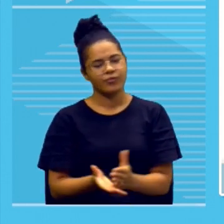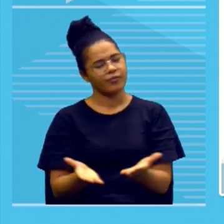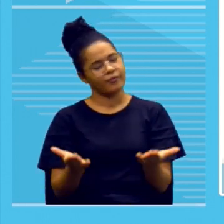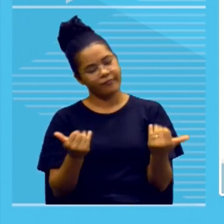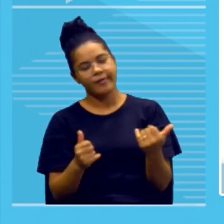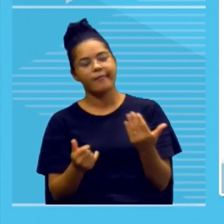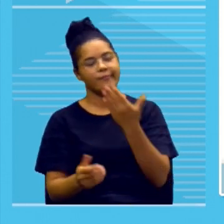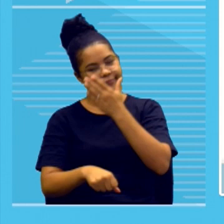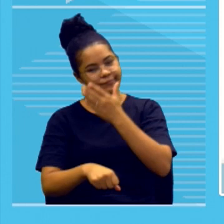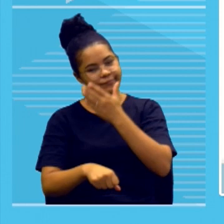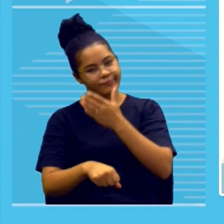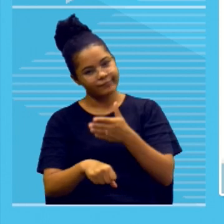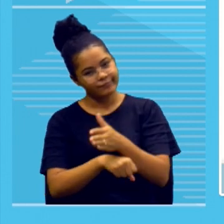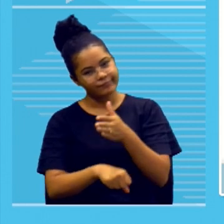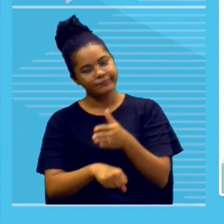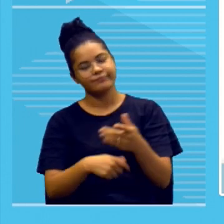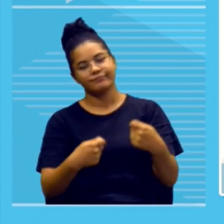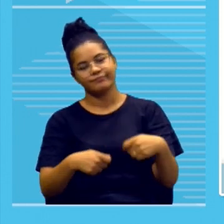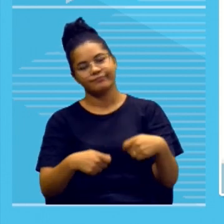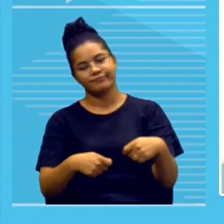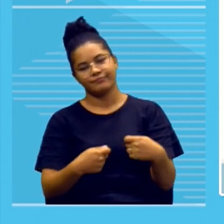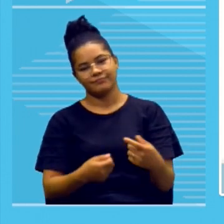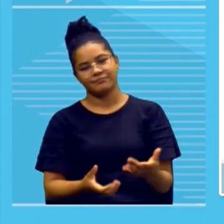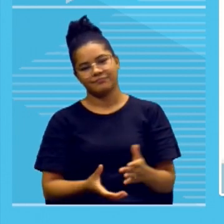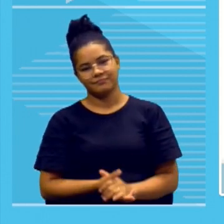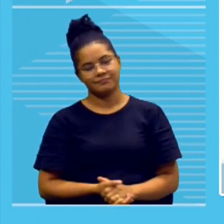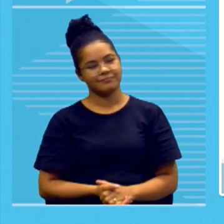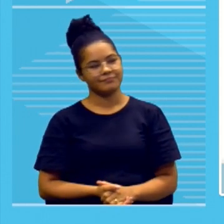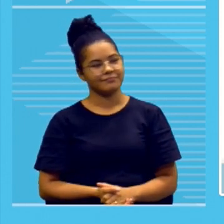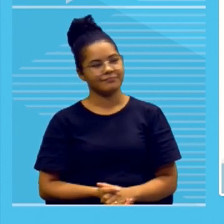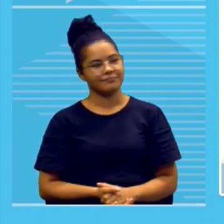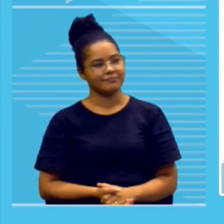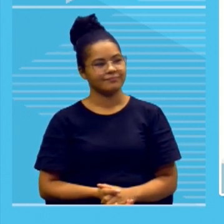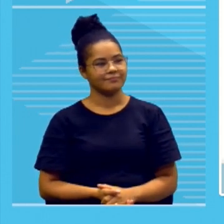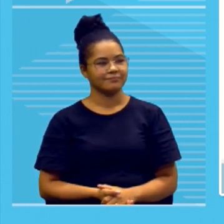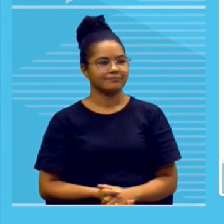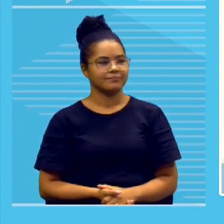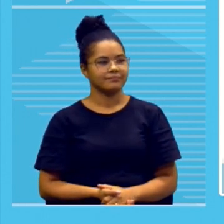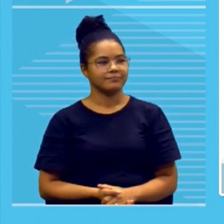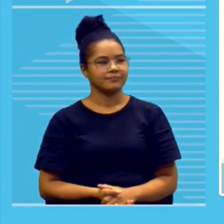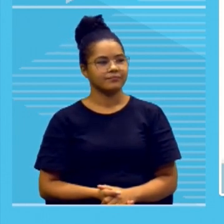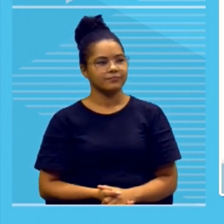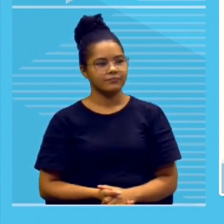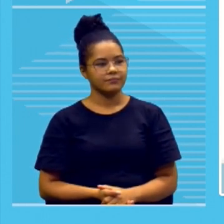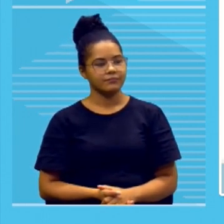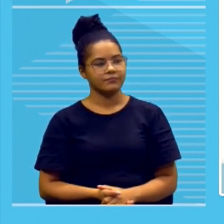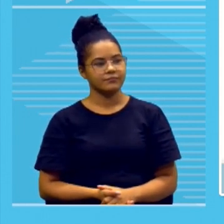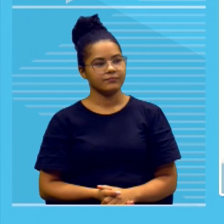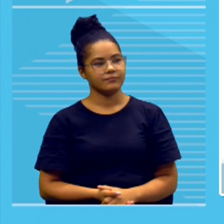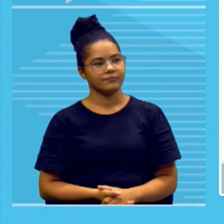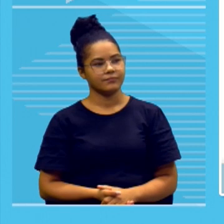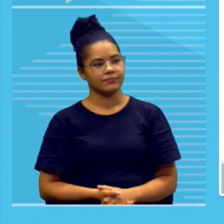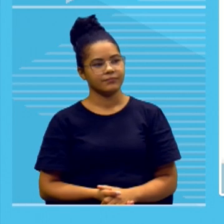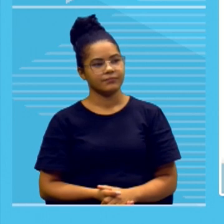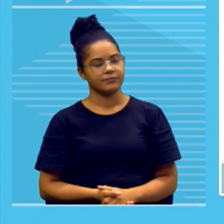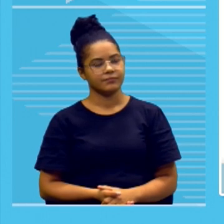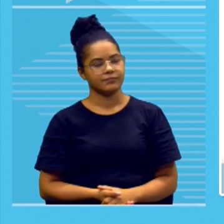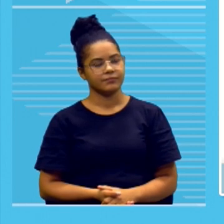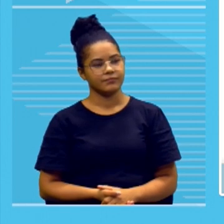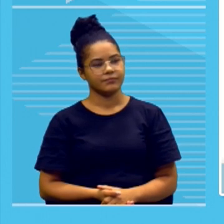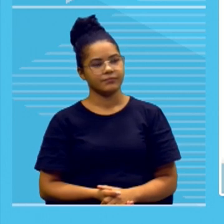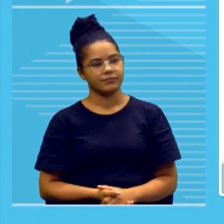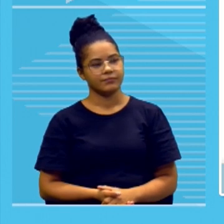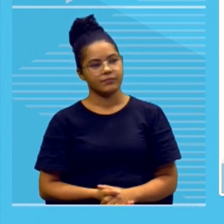vamos, participem. Venham comigo, venham. Vamos lá. Não se usa vírgula para